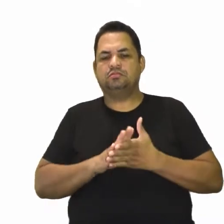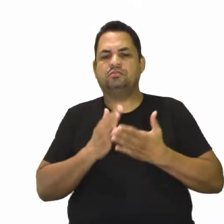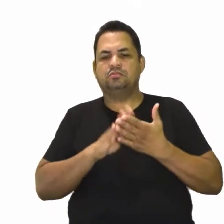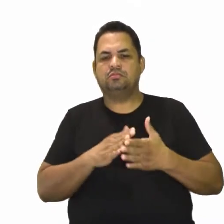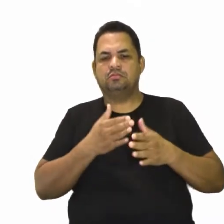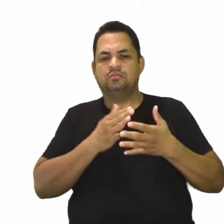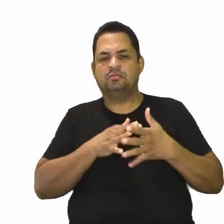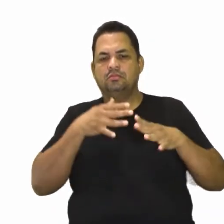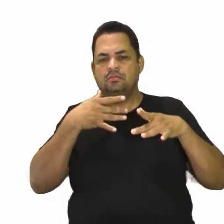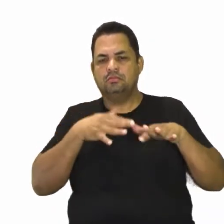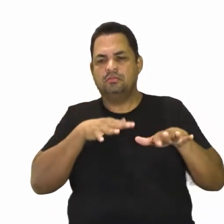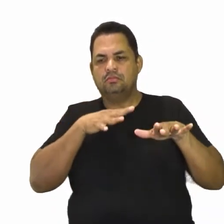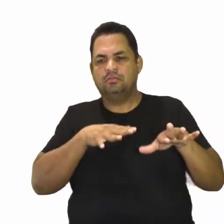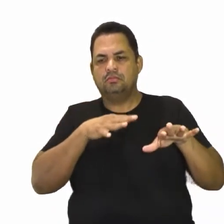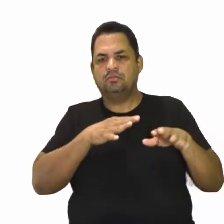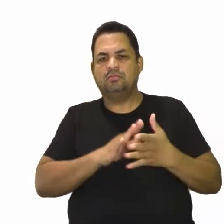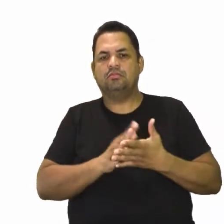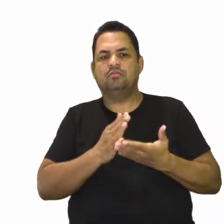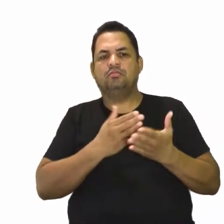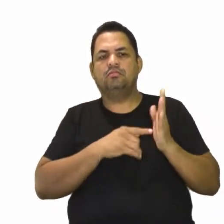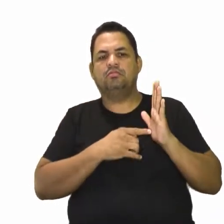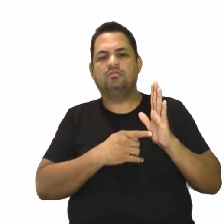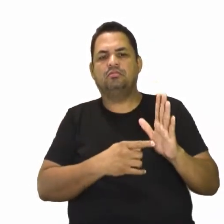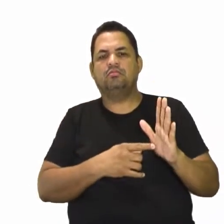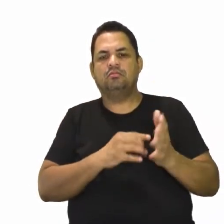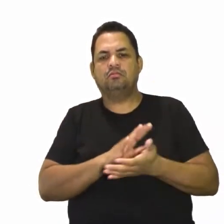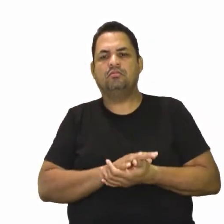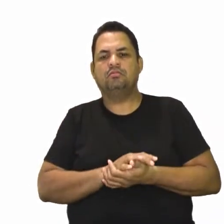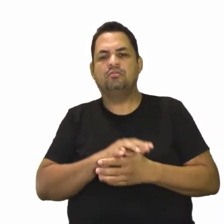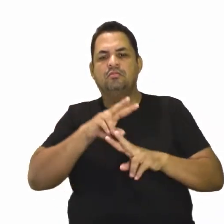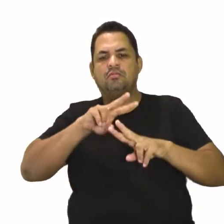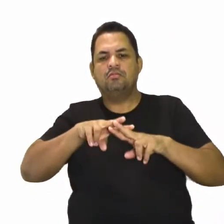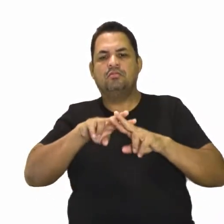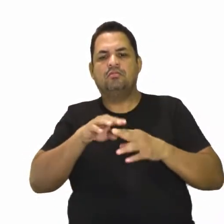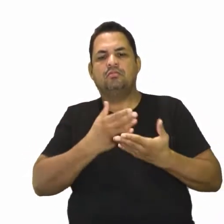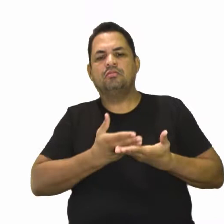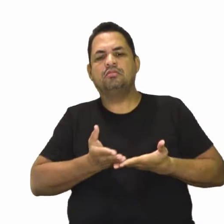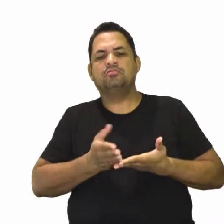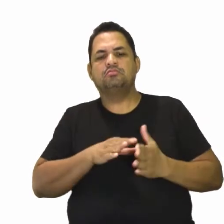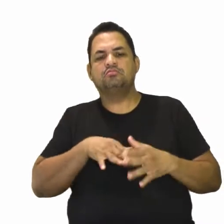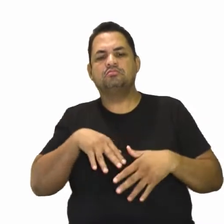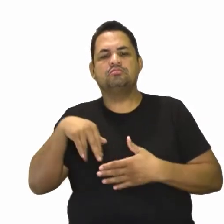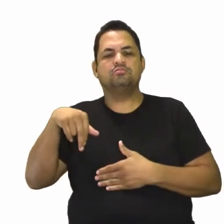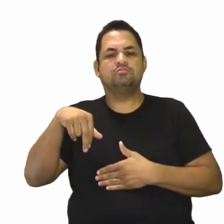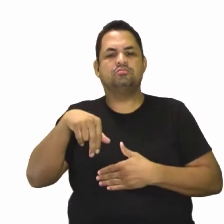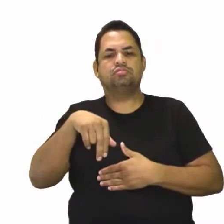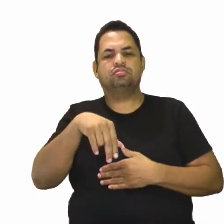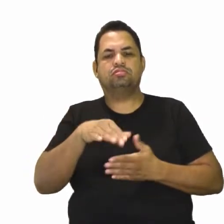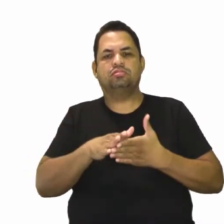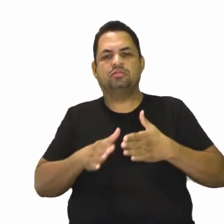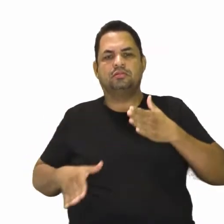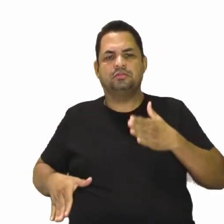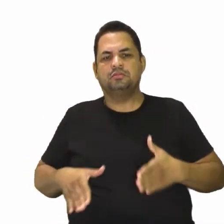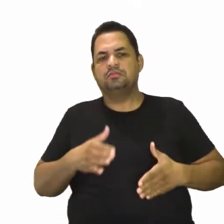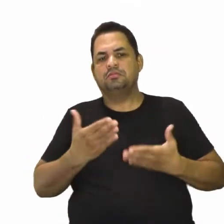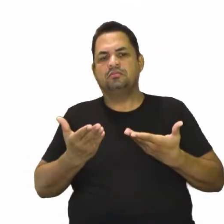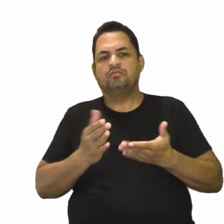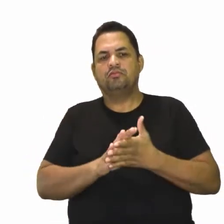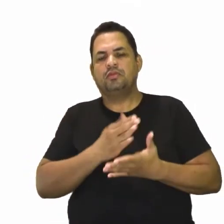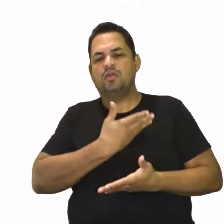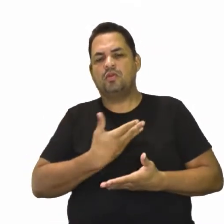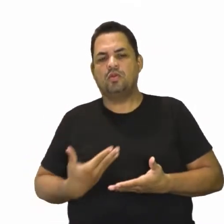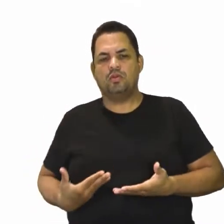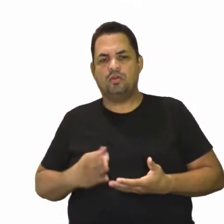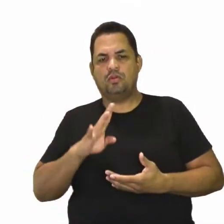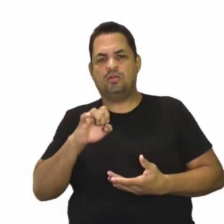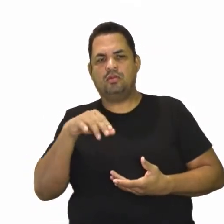mostrar medo, eles pegaram um prisioneiro e desfilaram com ele amarrado no pau de arara. O governo de